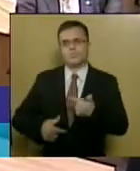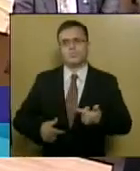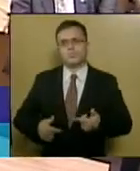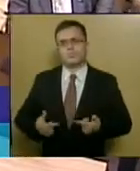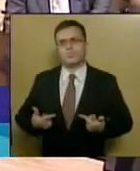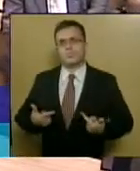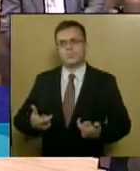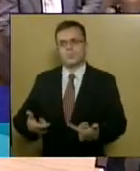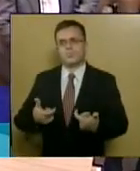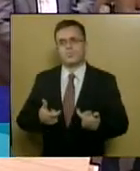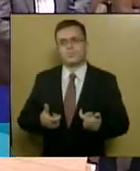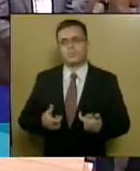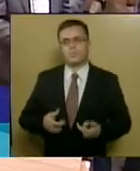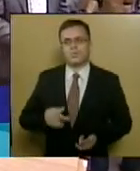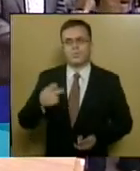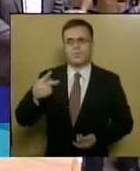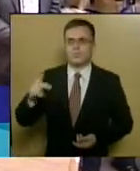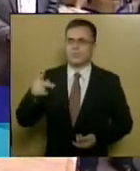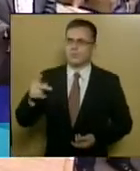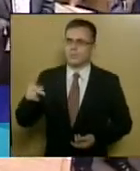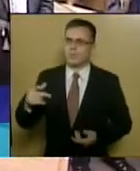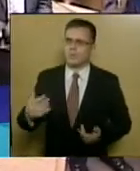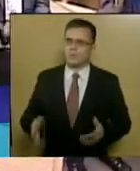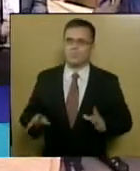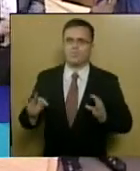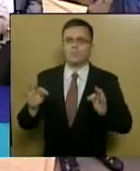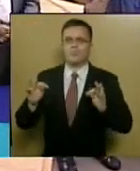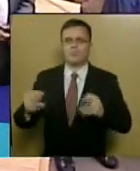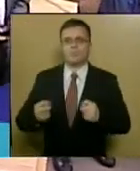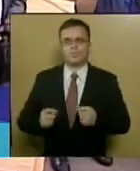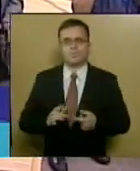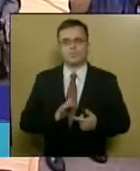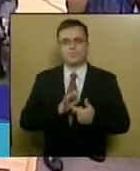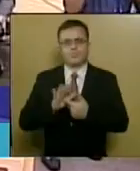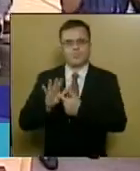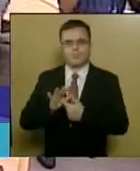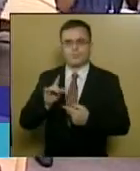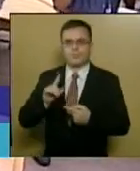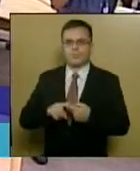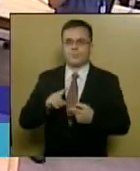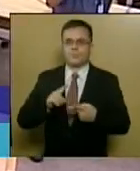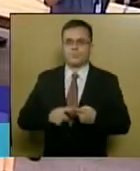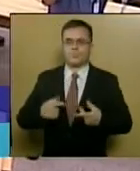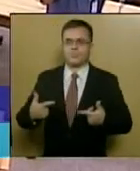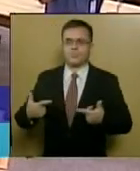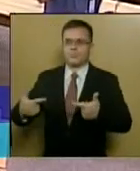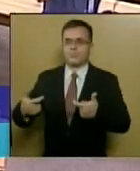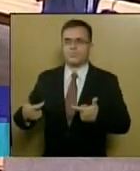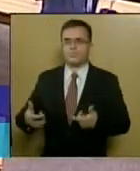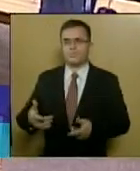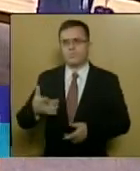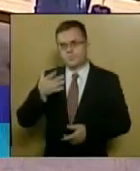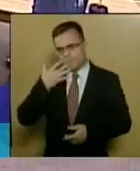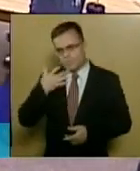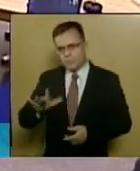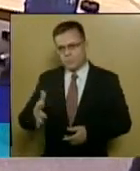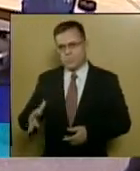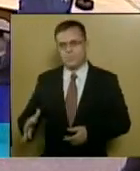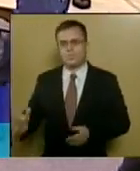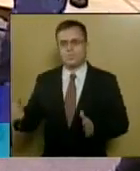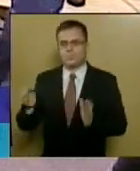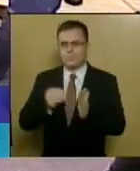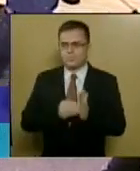guerra contra o Paraguai. Tudo sobreposto a dois fuzis cruzados de ouro, distintivo da arma